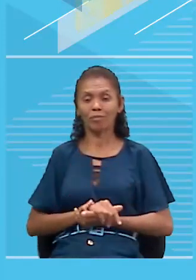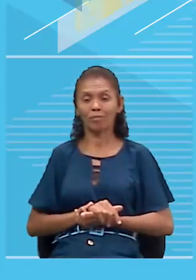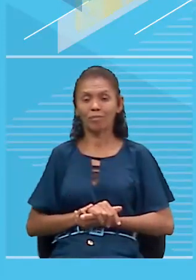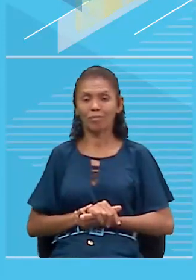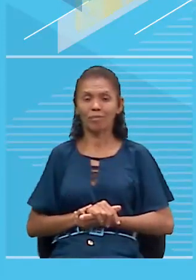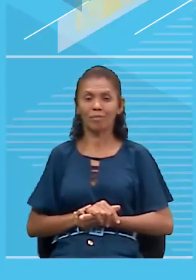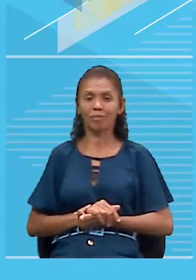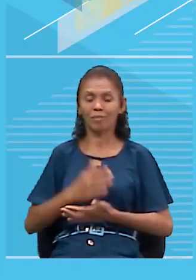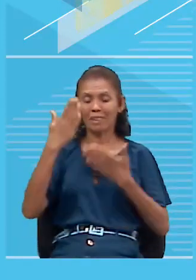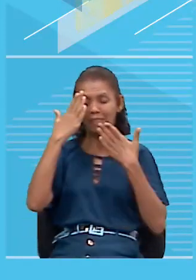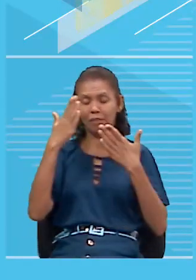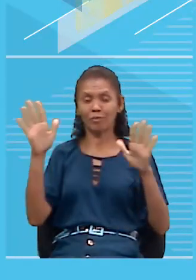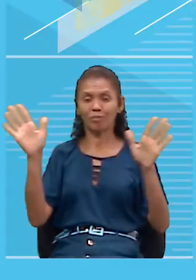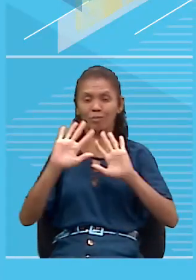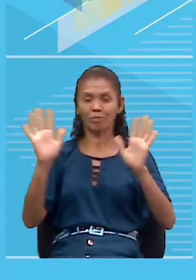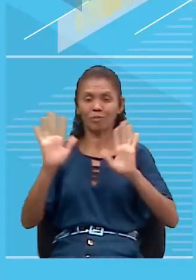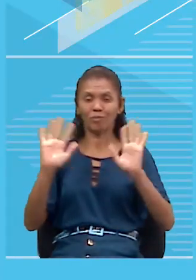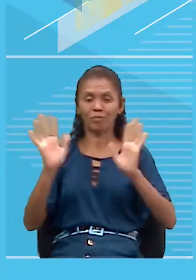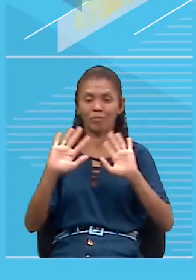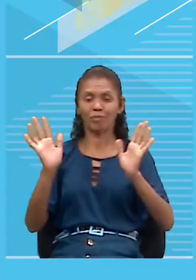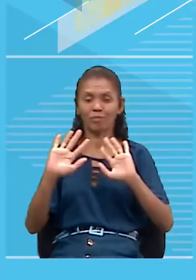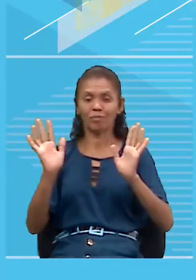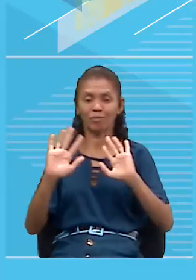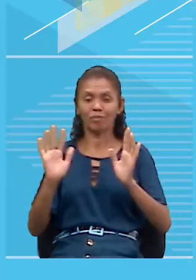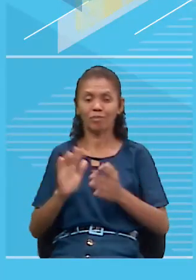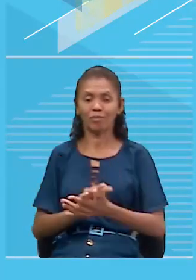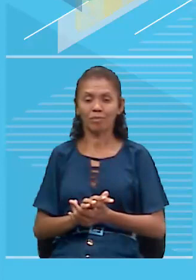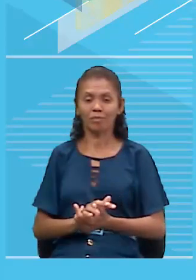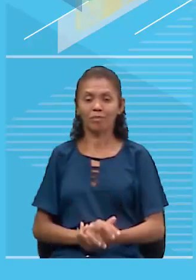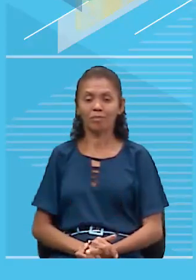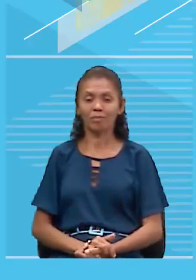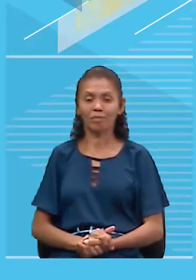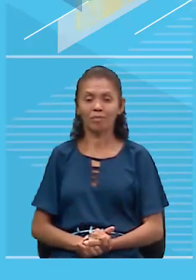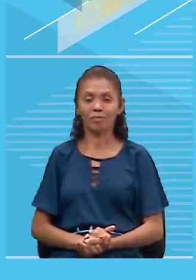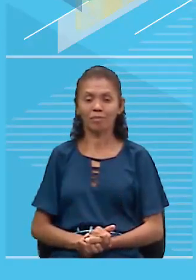Valeu galerinha um grande abraço e vamos que vamos fui